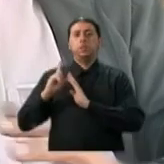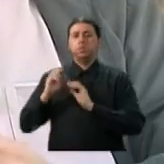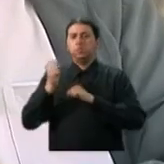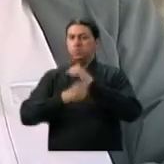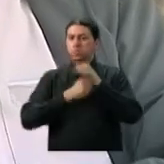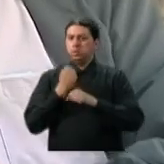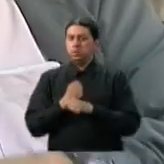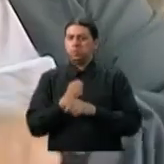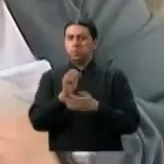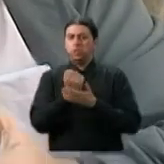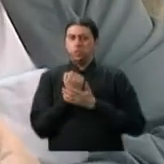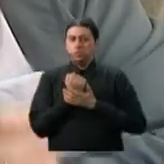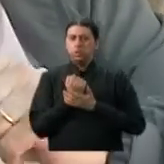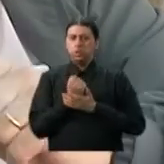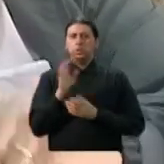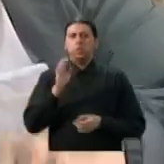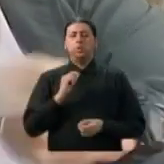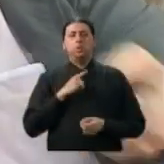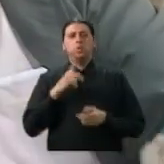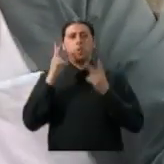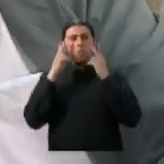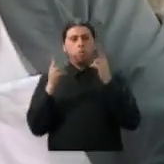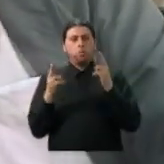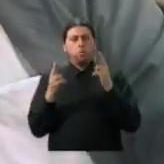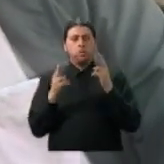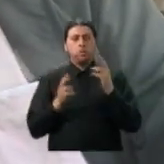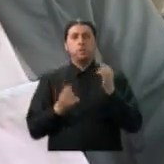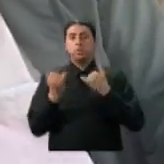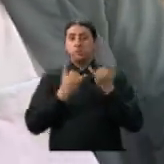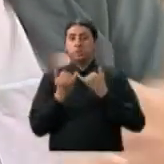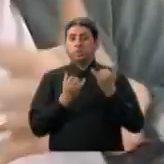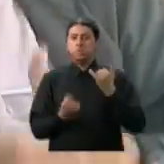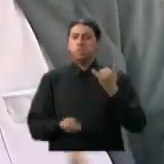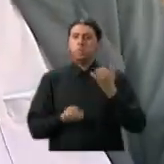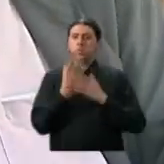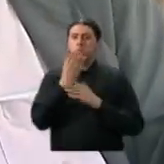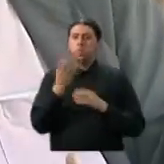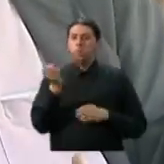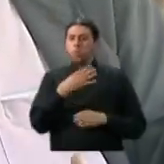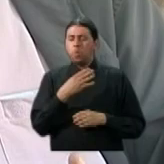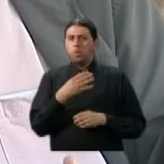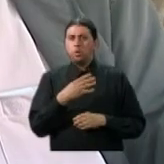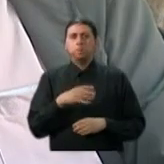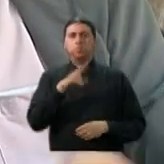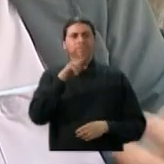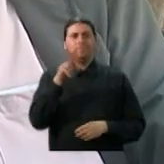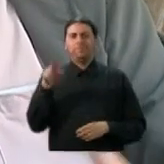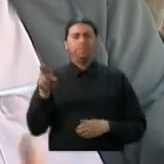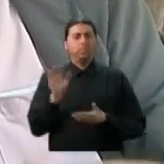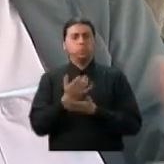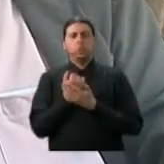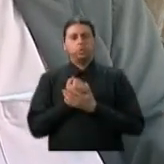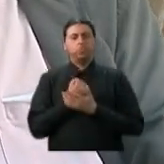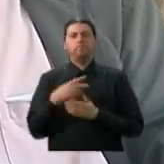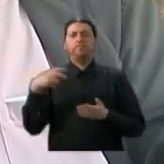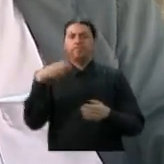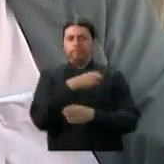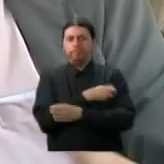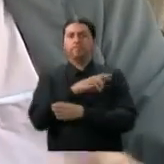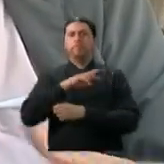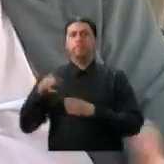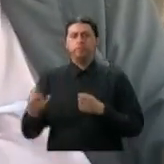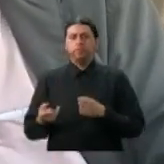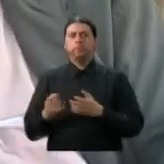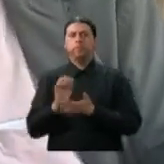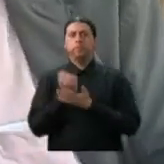gente fica protegido contra os vírus mais comuns. Quando surge um vírus novo, ninguém está protegido. Então essas vacinas dão sempre uma